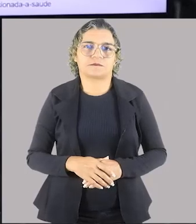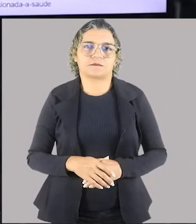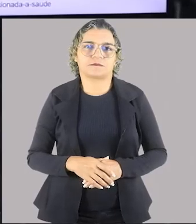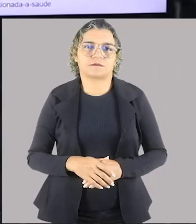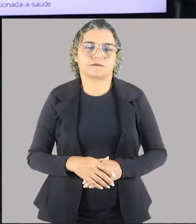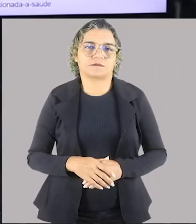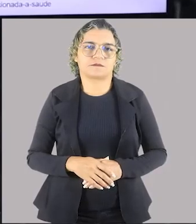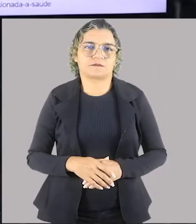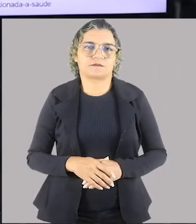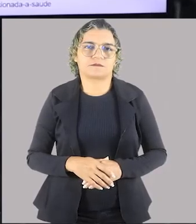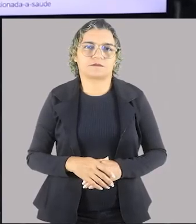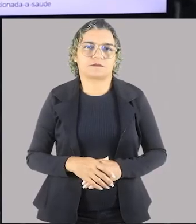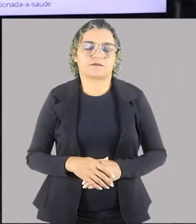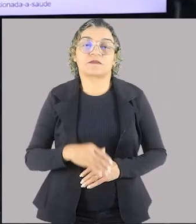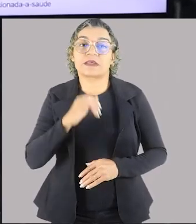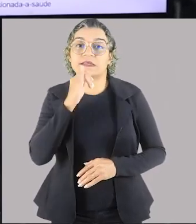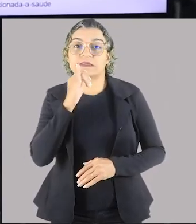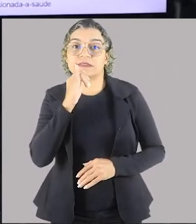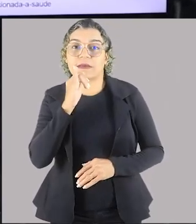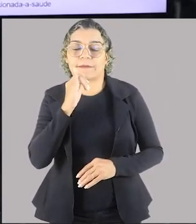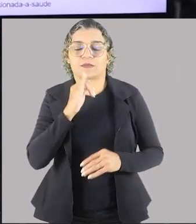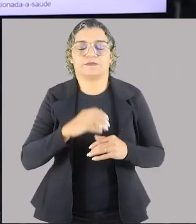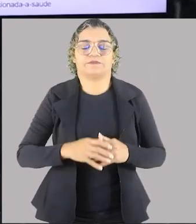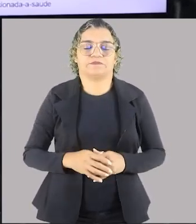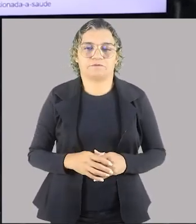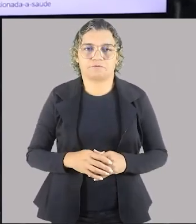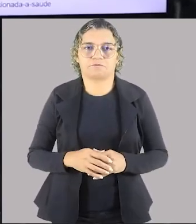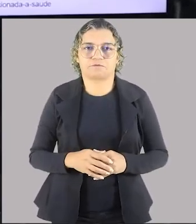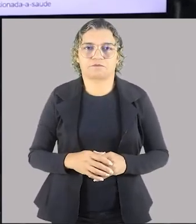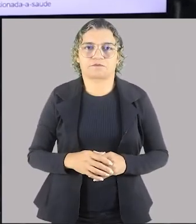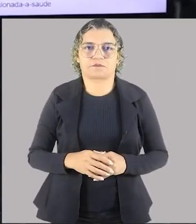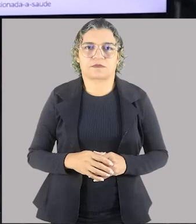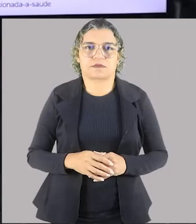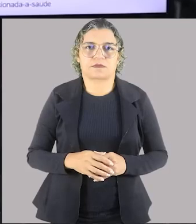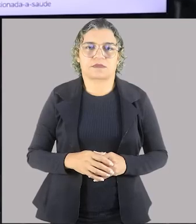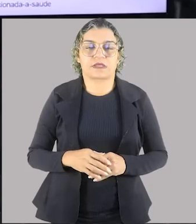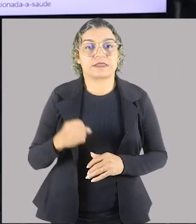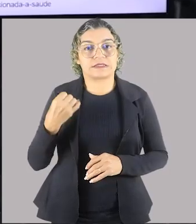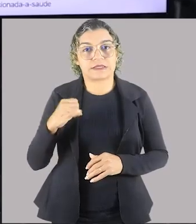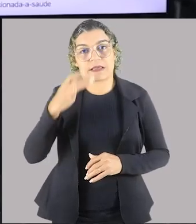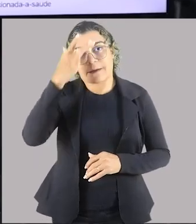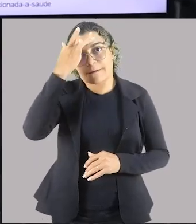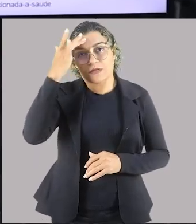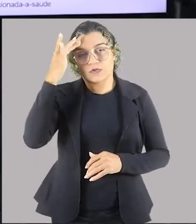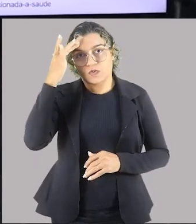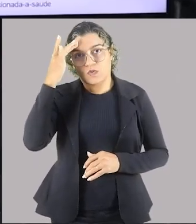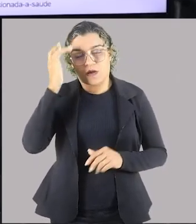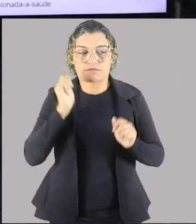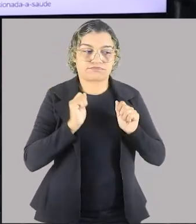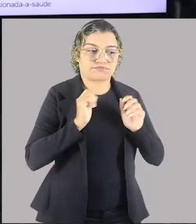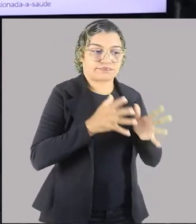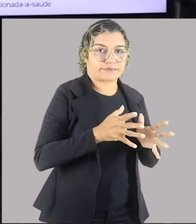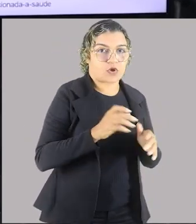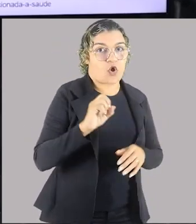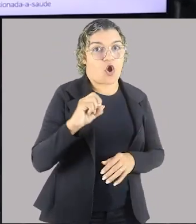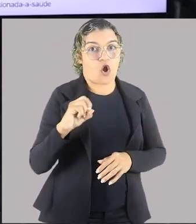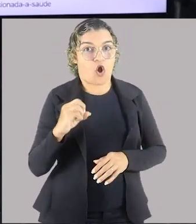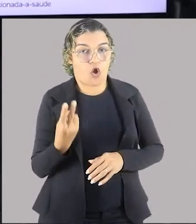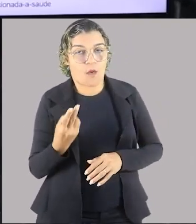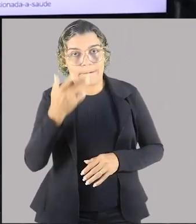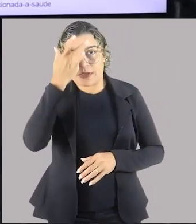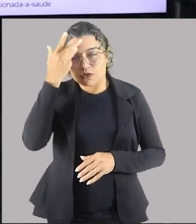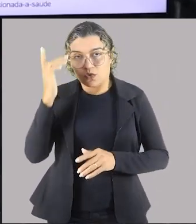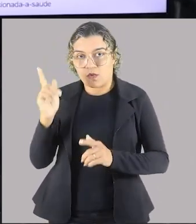nos dá o nível de aptidão daquele indivíduo, se ele é ativo, se ele é